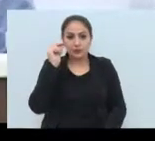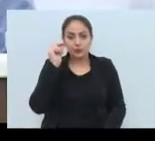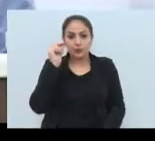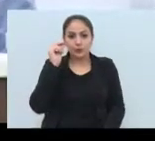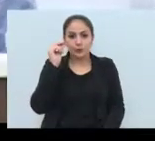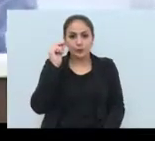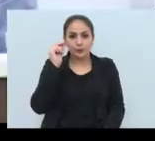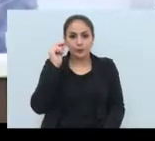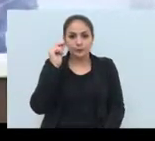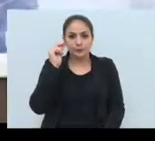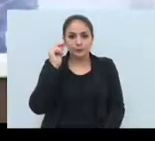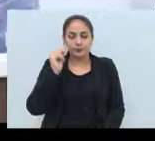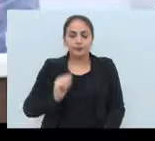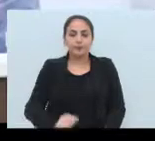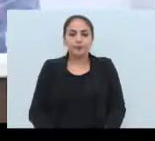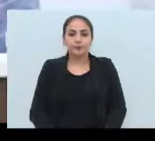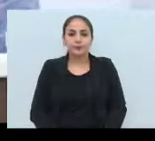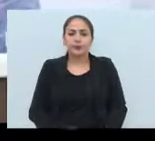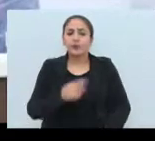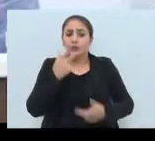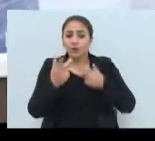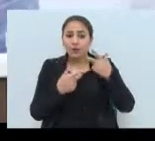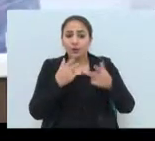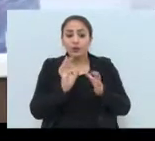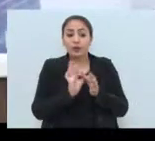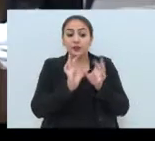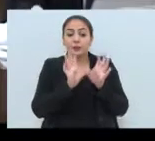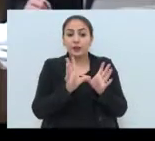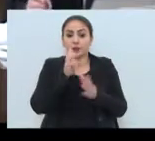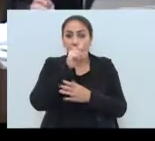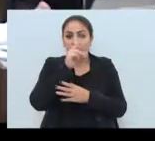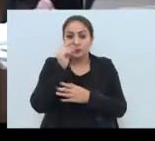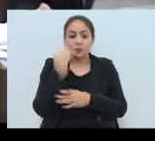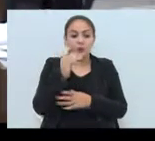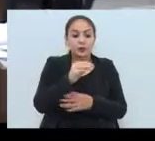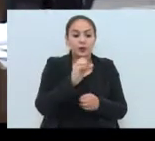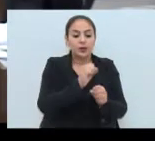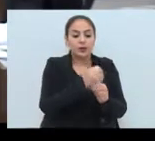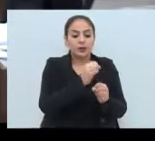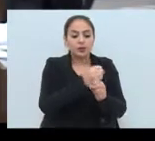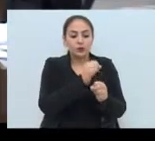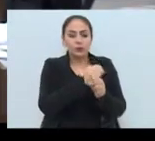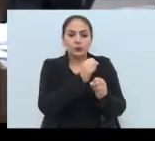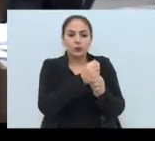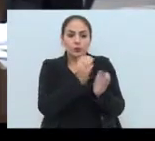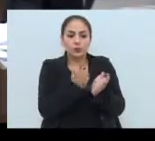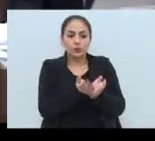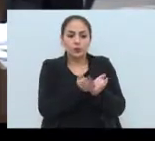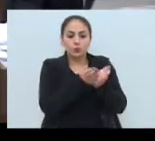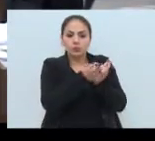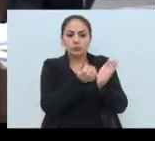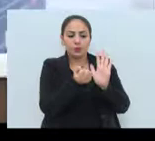Executivo que autorizava o Executivo Municipal a construir um monumento